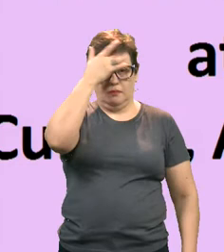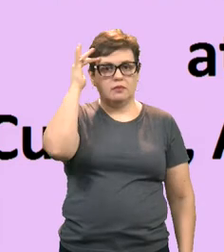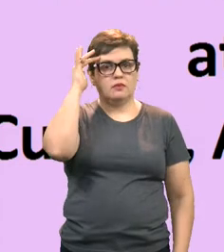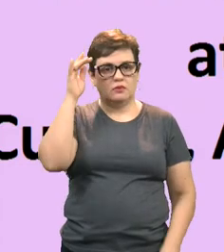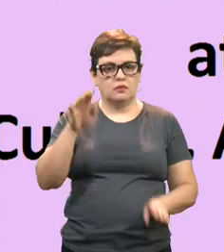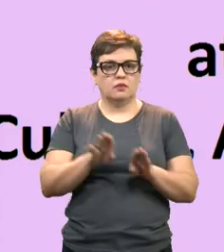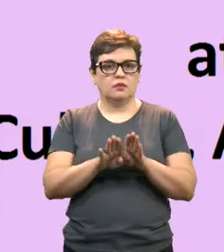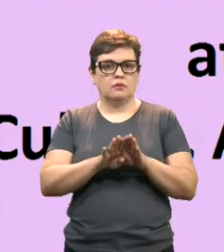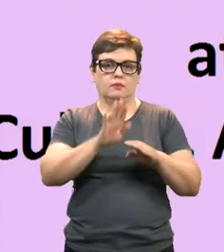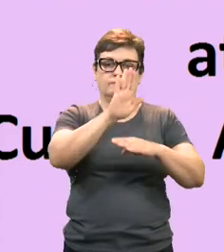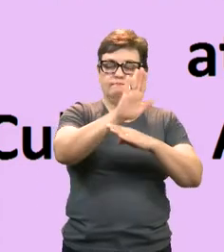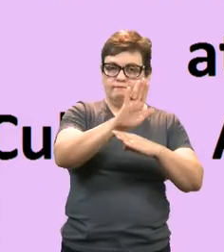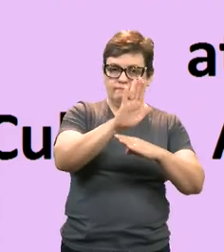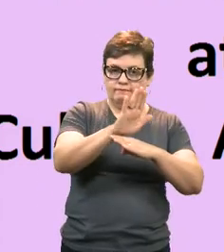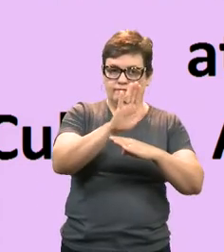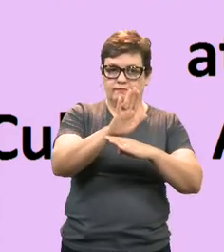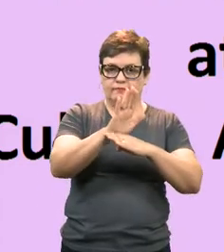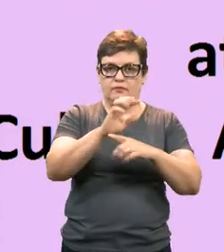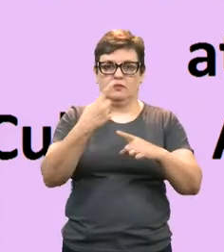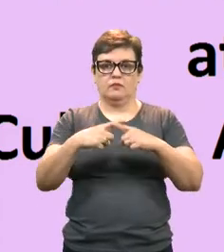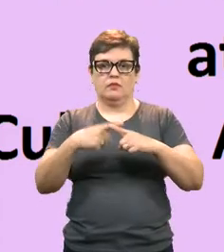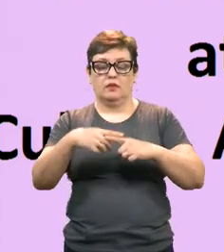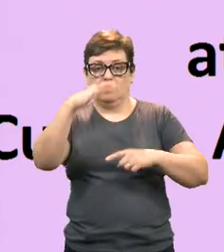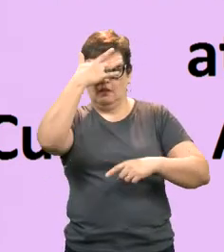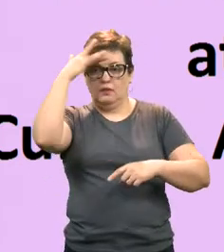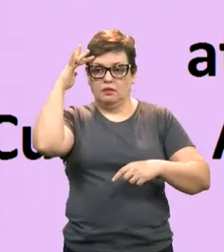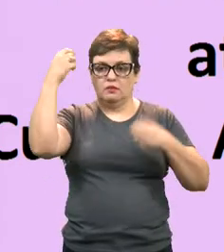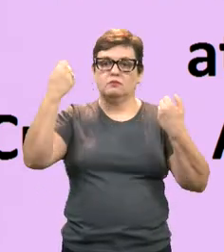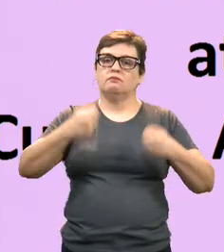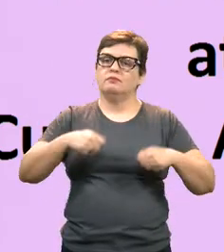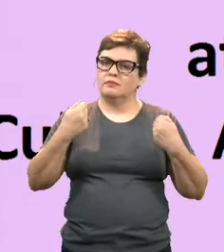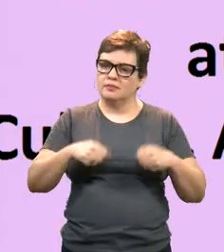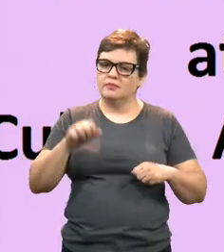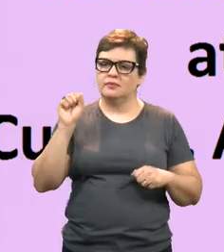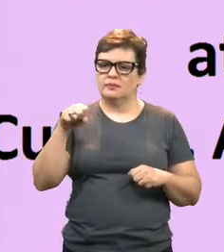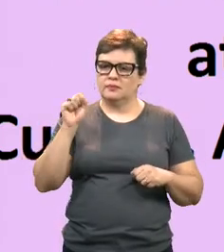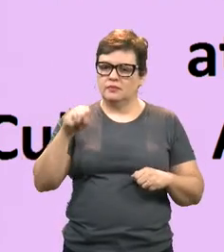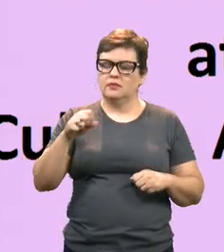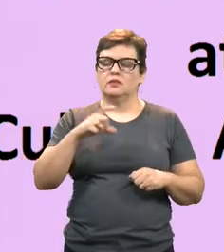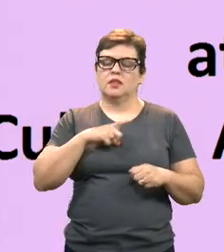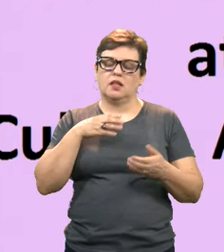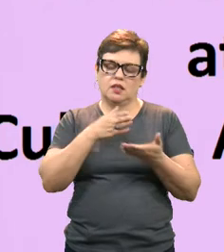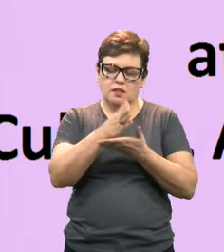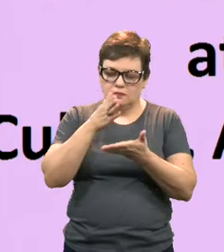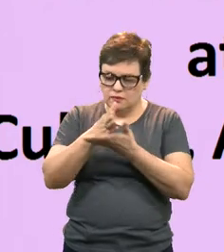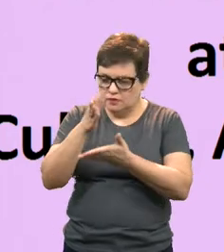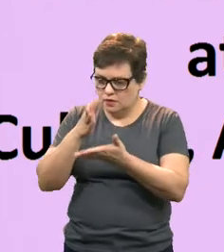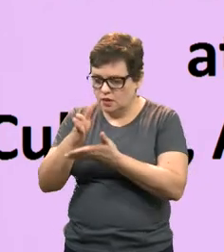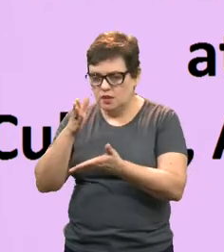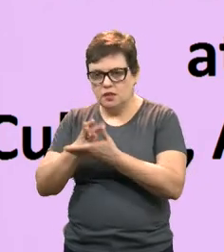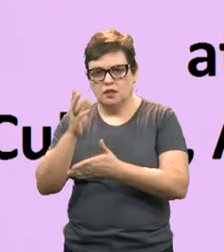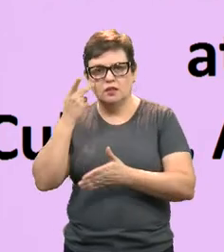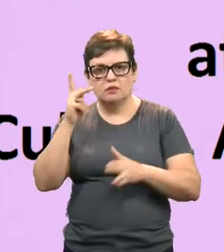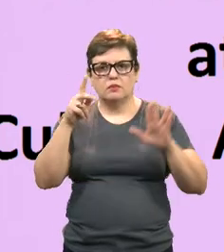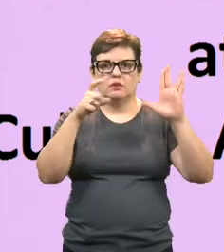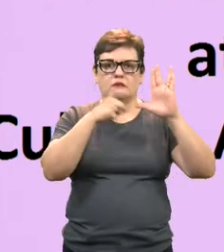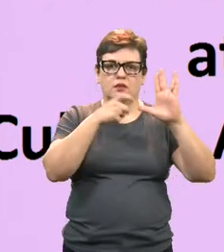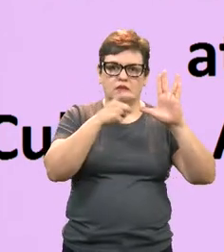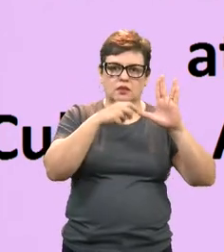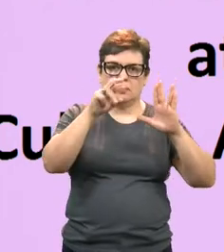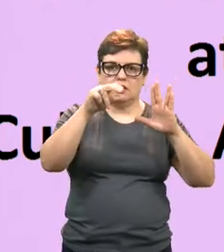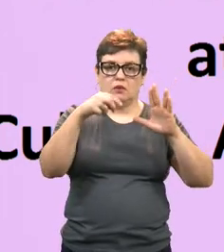A assistência, porque as pessoas precisam, sim, ter acesso à cannabis medicinal